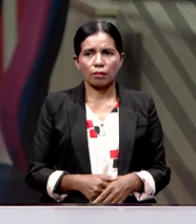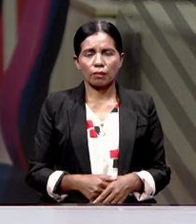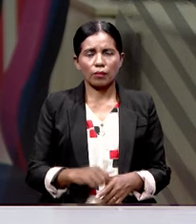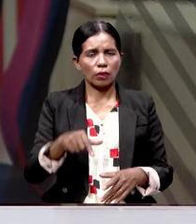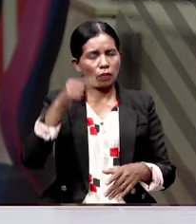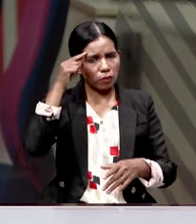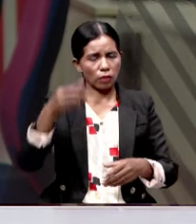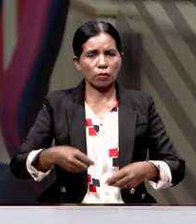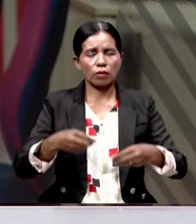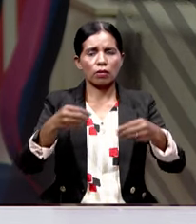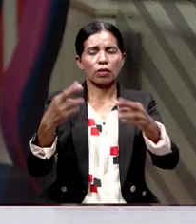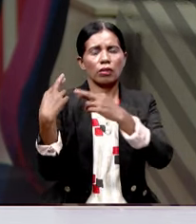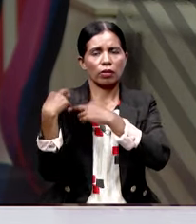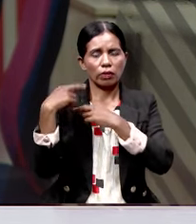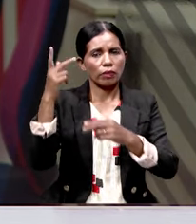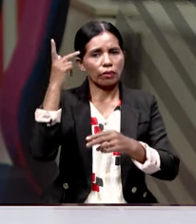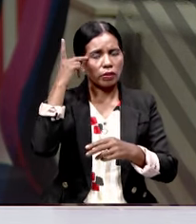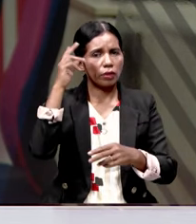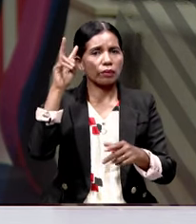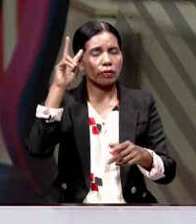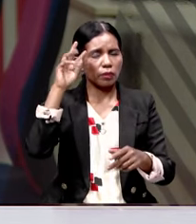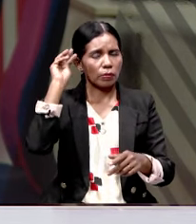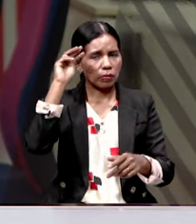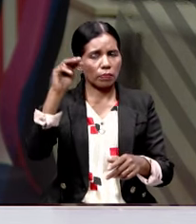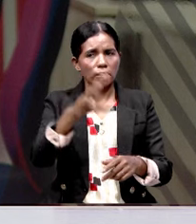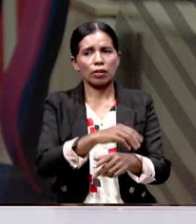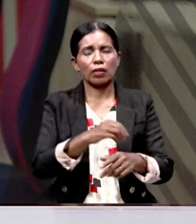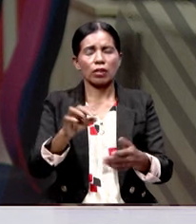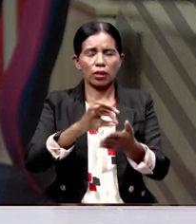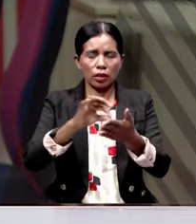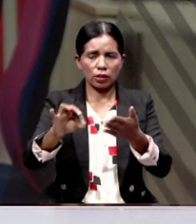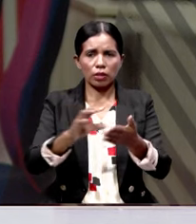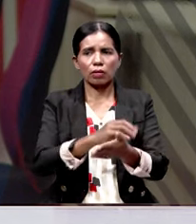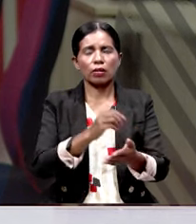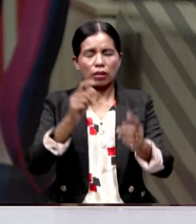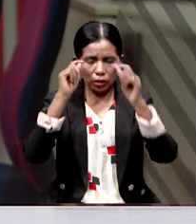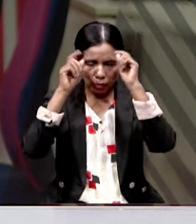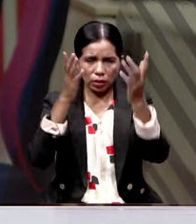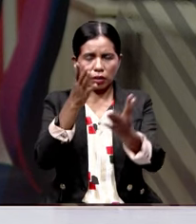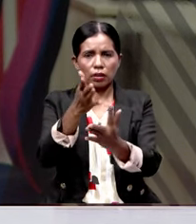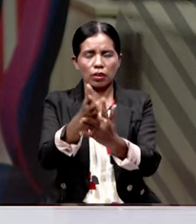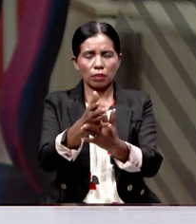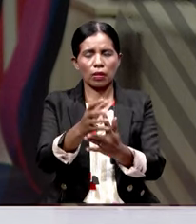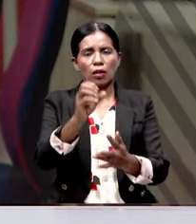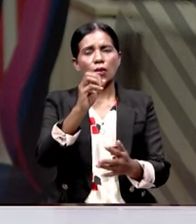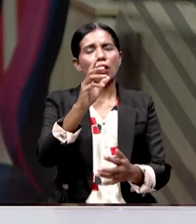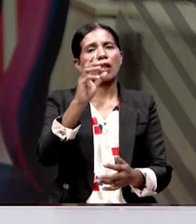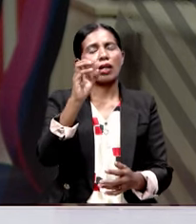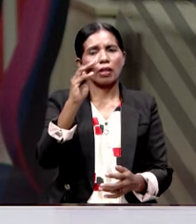Governo foi poder ba vice-primeiro-ministro Francisco Calbó de Lai a tua assina protocolo adesão Timor-Leste ba OMK.